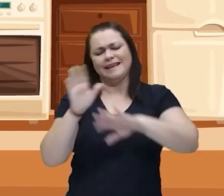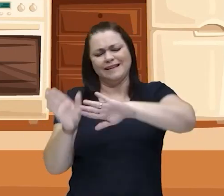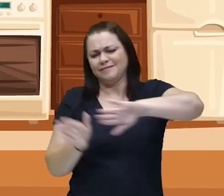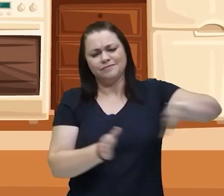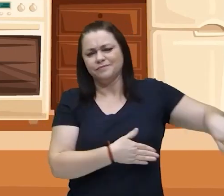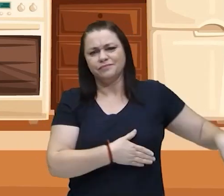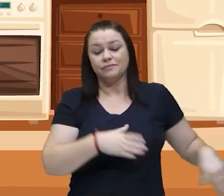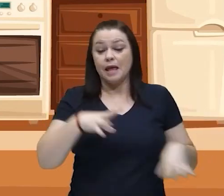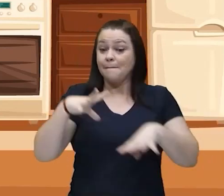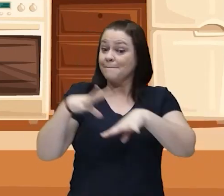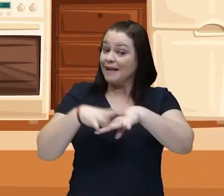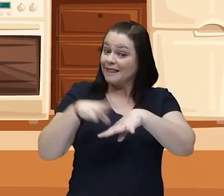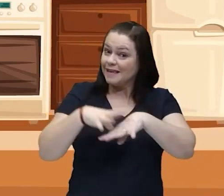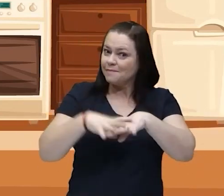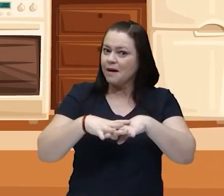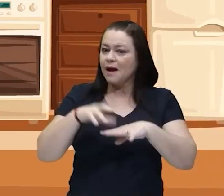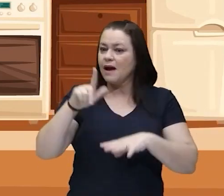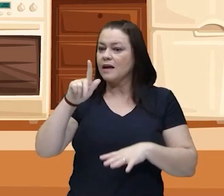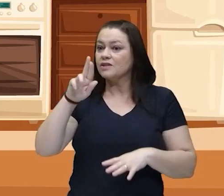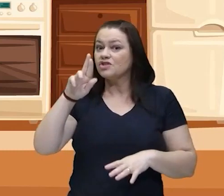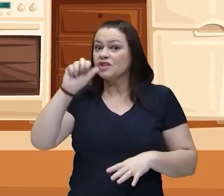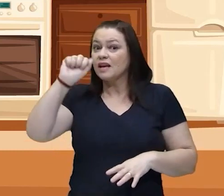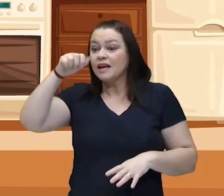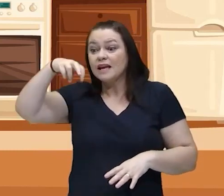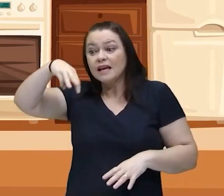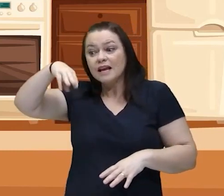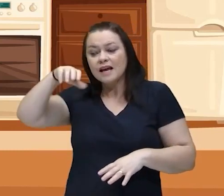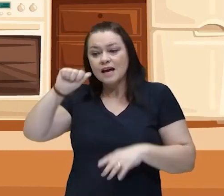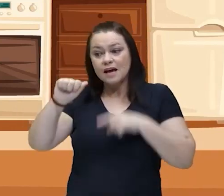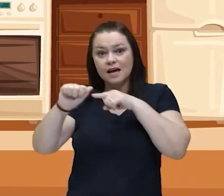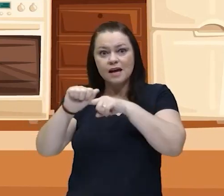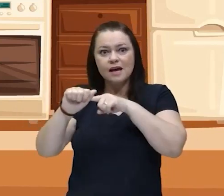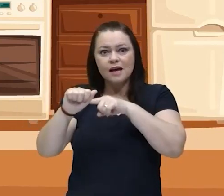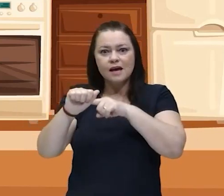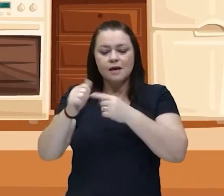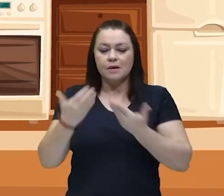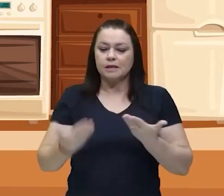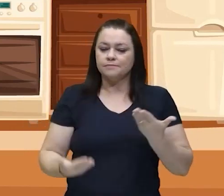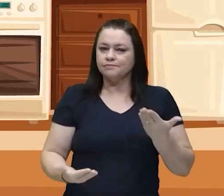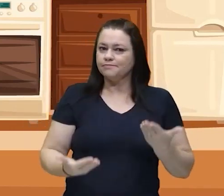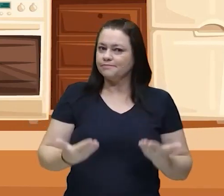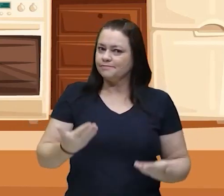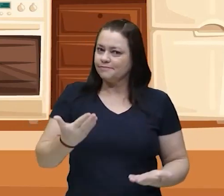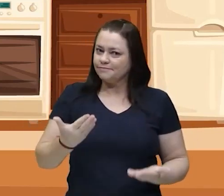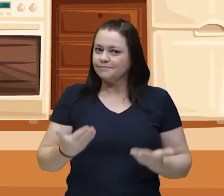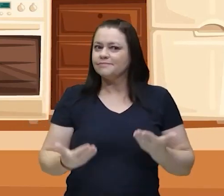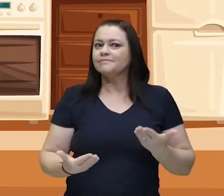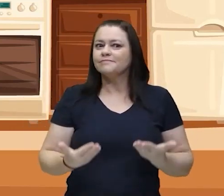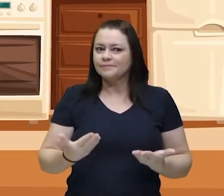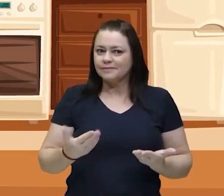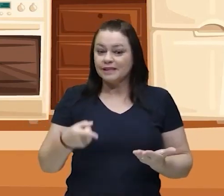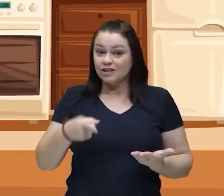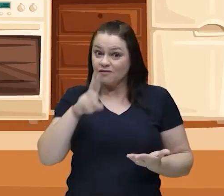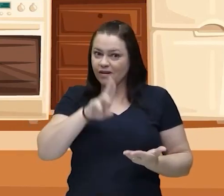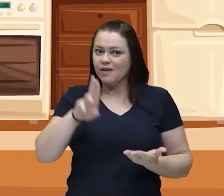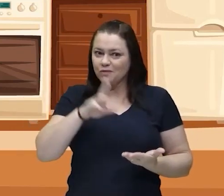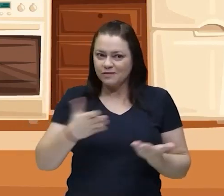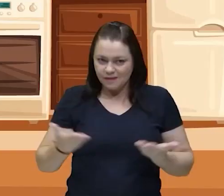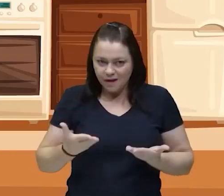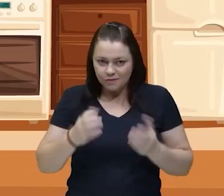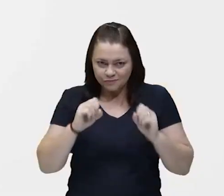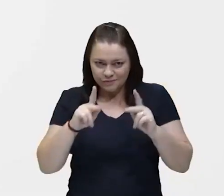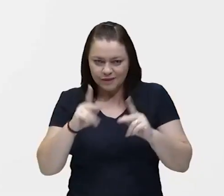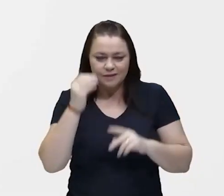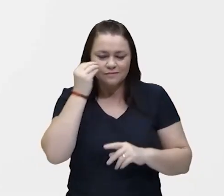grama. A grama é a relva, o capim. O grama é a medida matemática que nós vamos trabalhar hoje, tá certo? Então, de olho